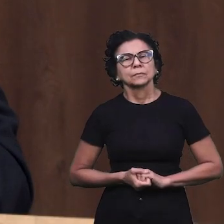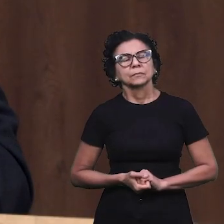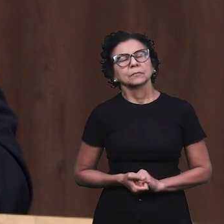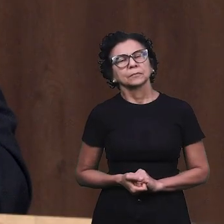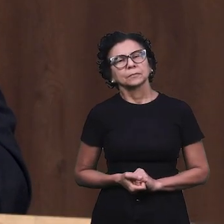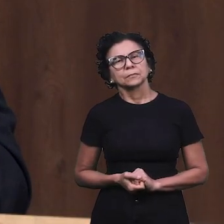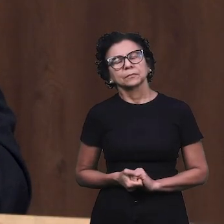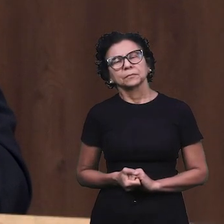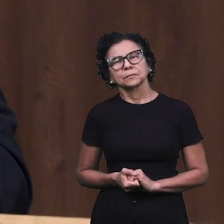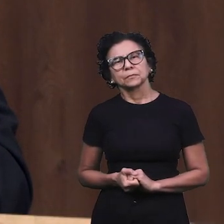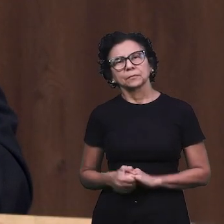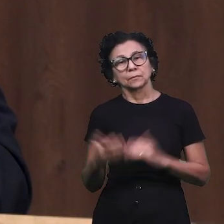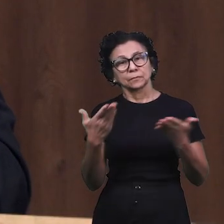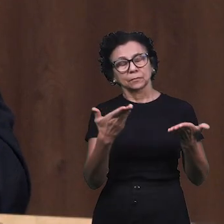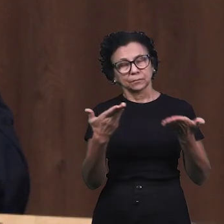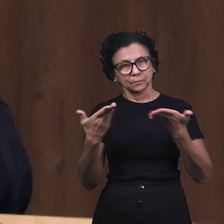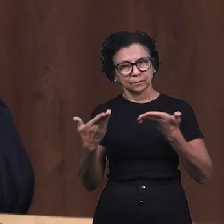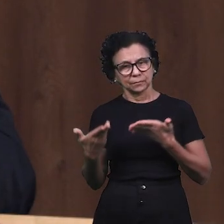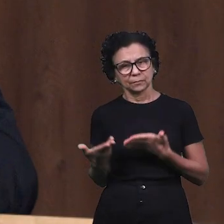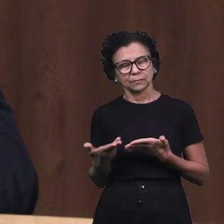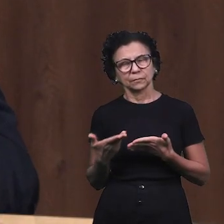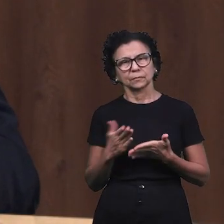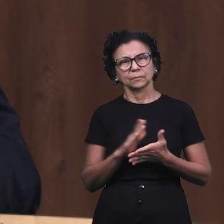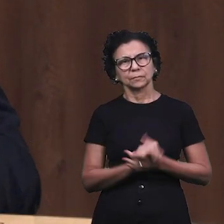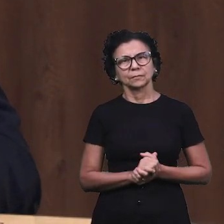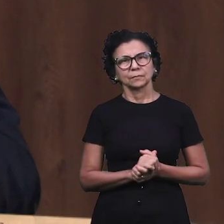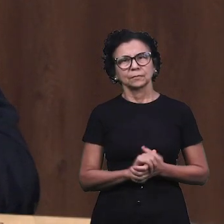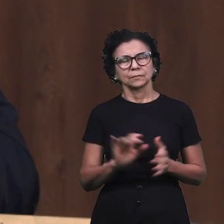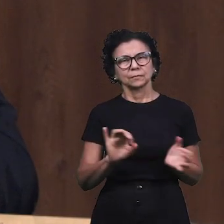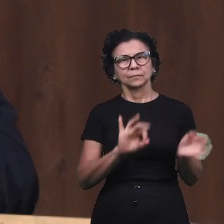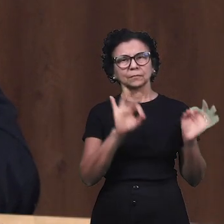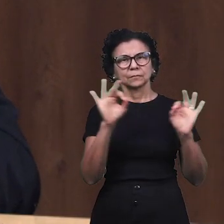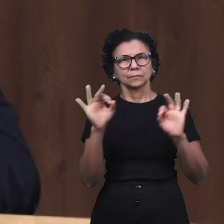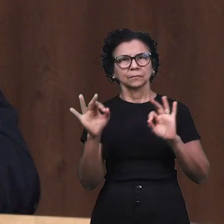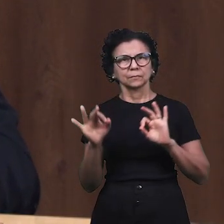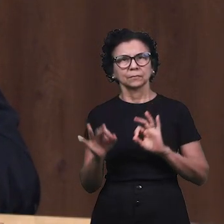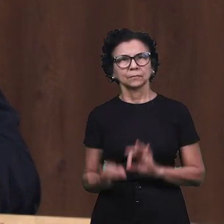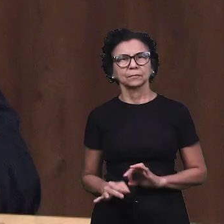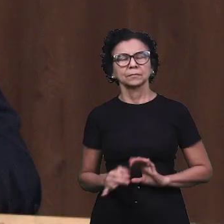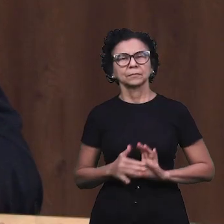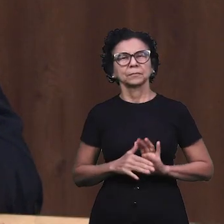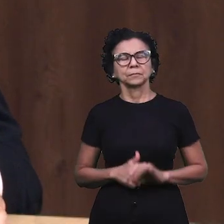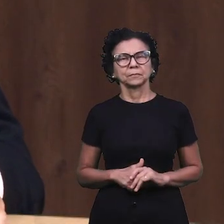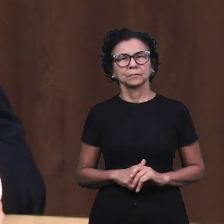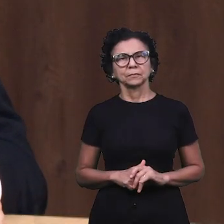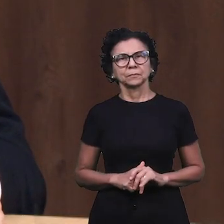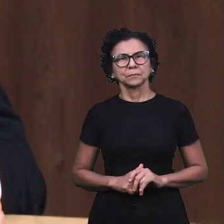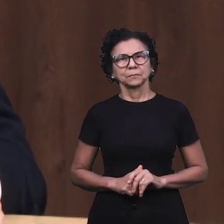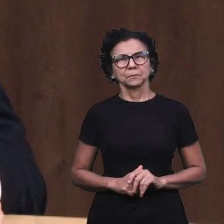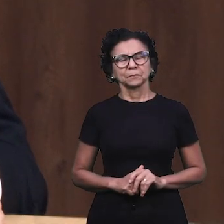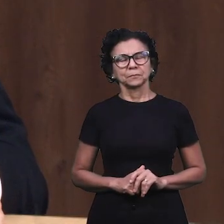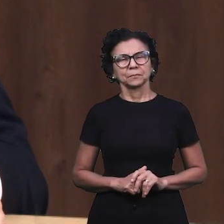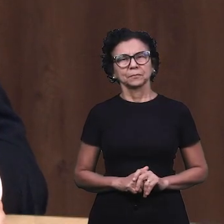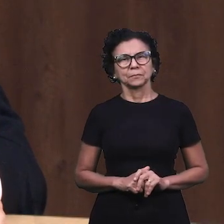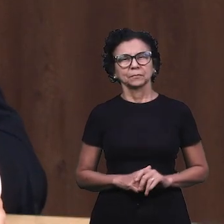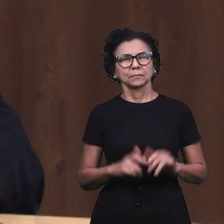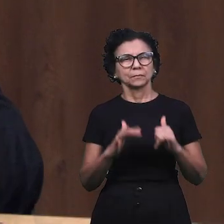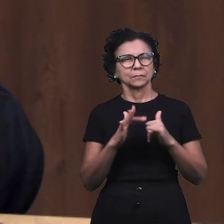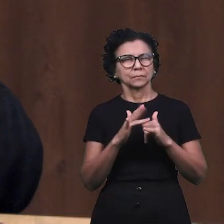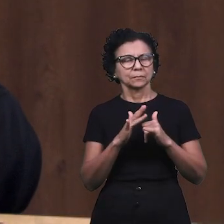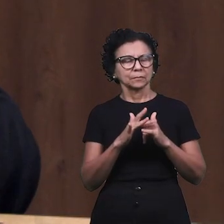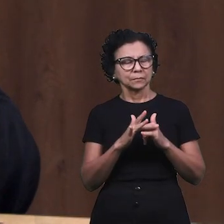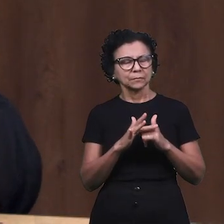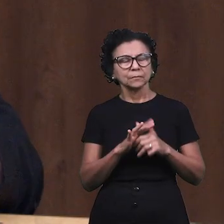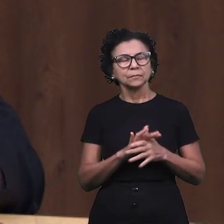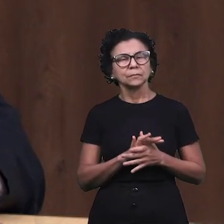convidar você que nos assiste, você que é um telespectador, você que participa deste programa pelo YouTube, que